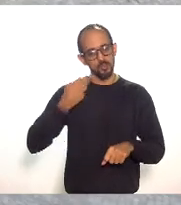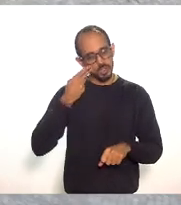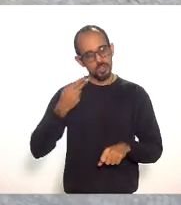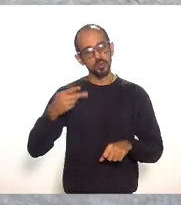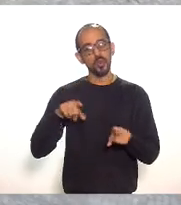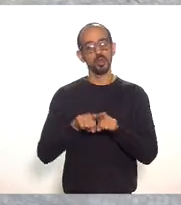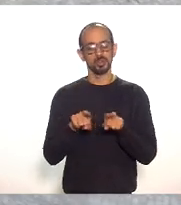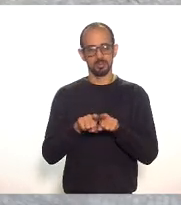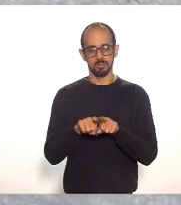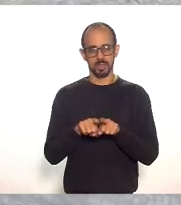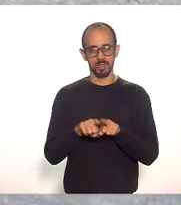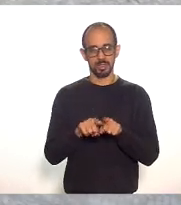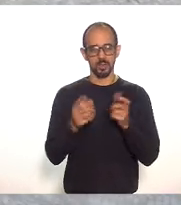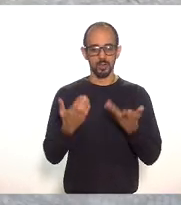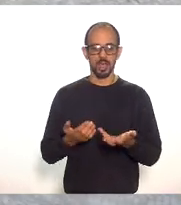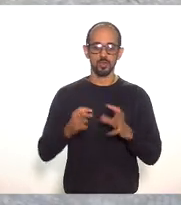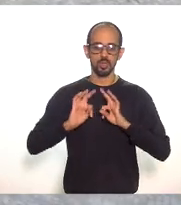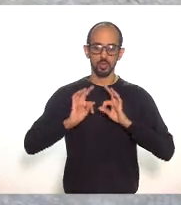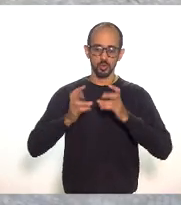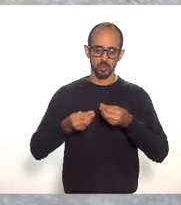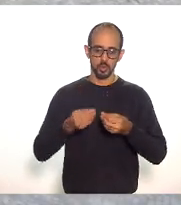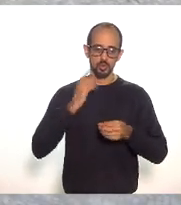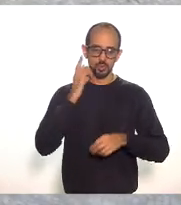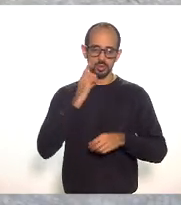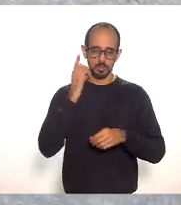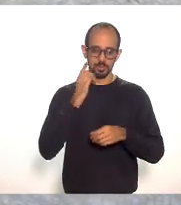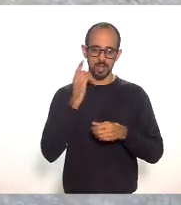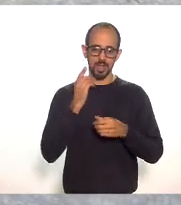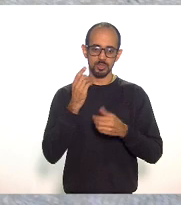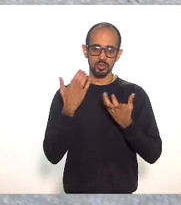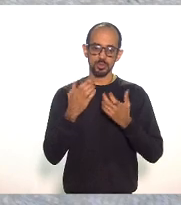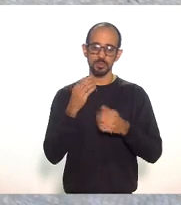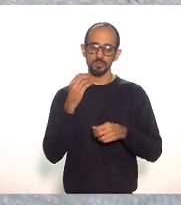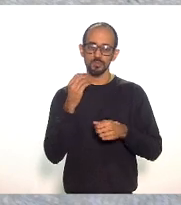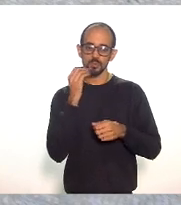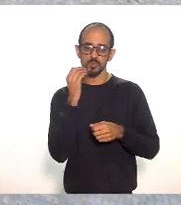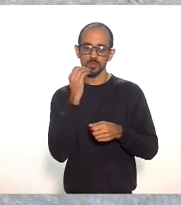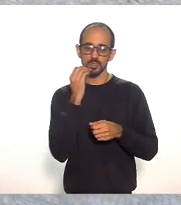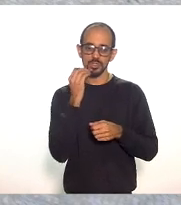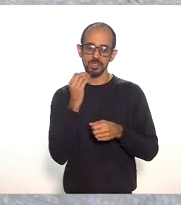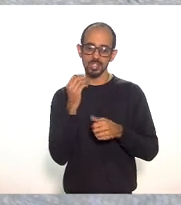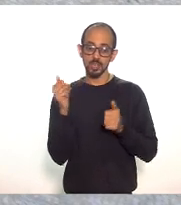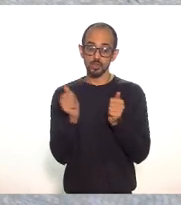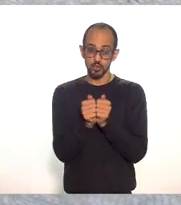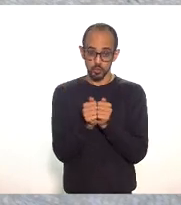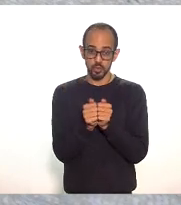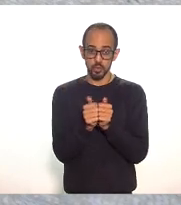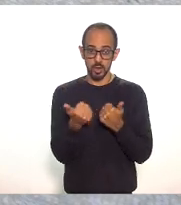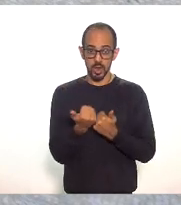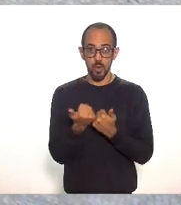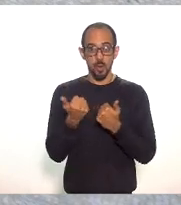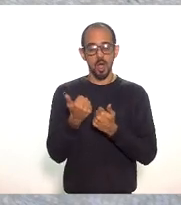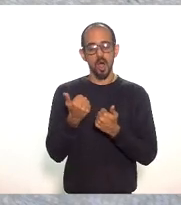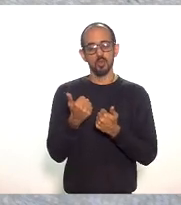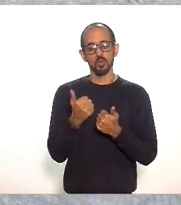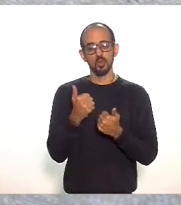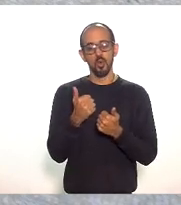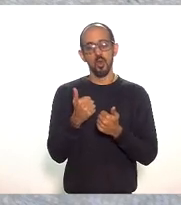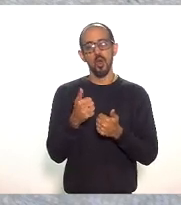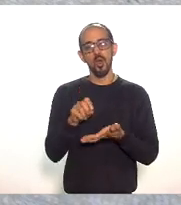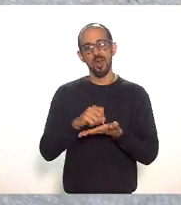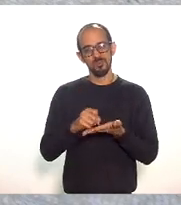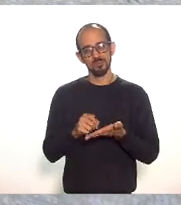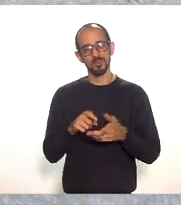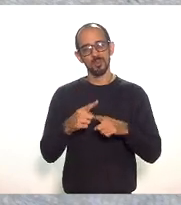Tomate. Eu queria que todos os deputados da Casa pudessem ser coautores desse projeto. Tal a importância que ele tem, não